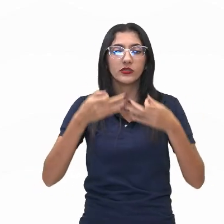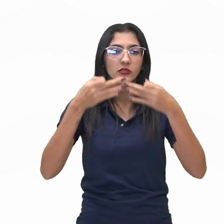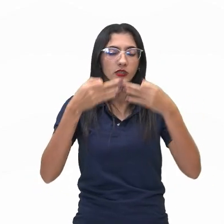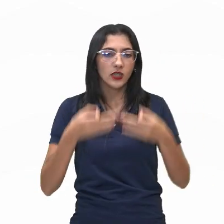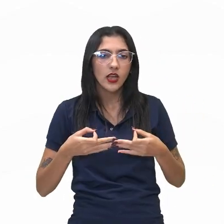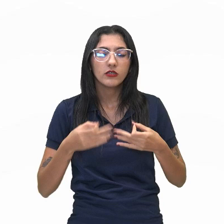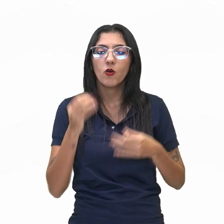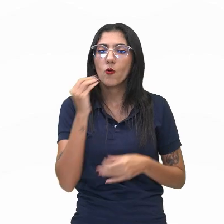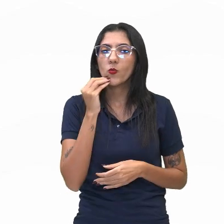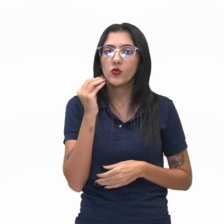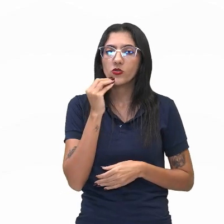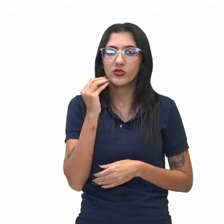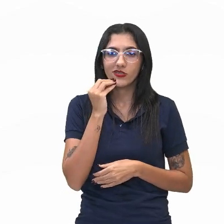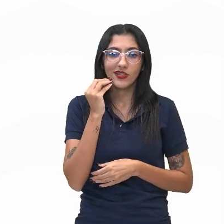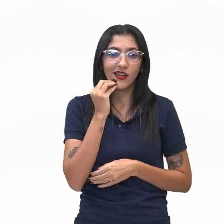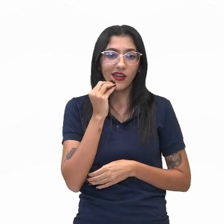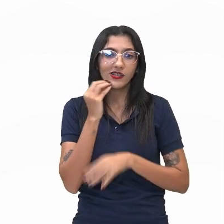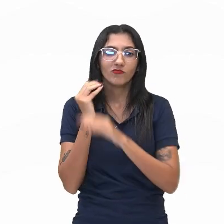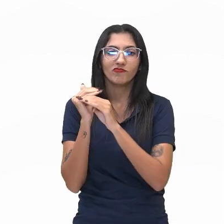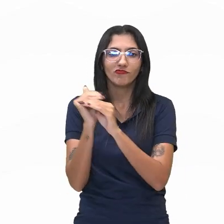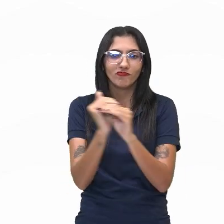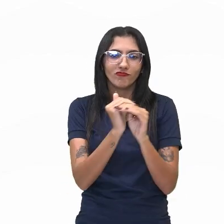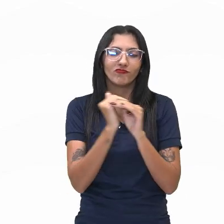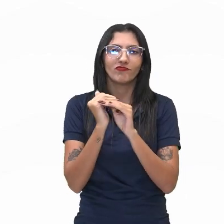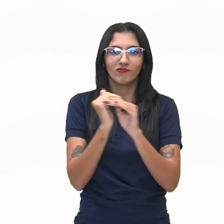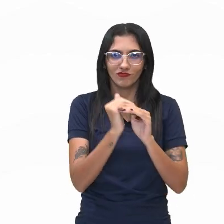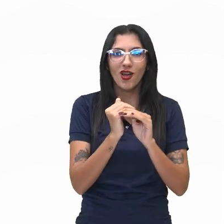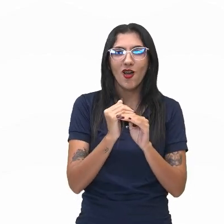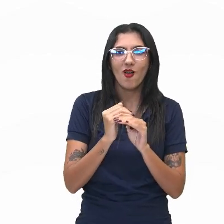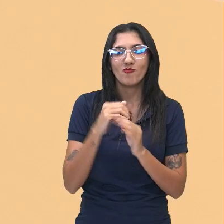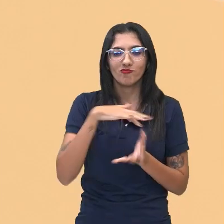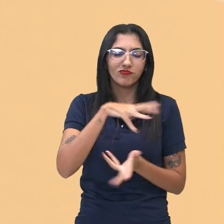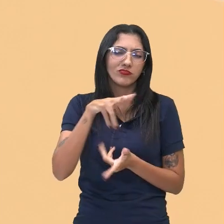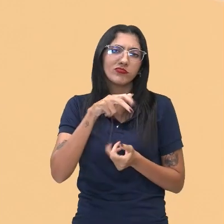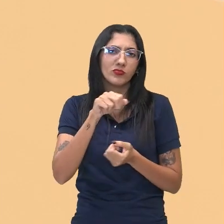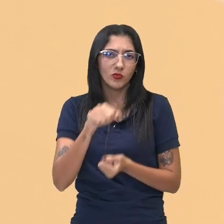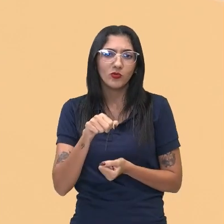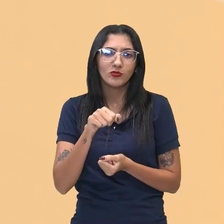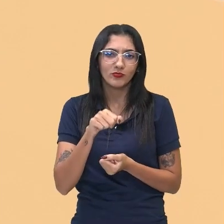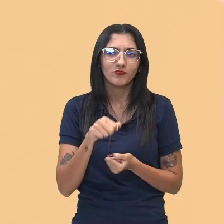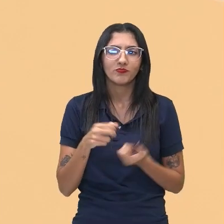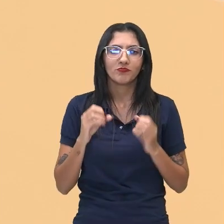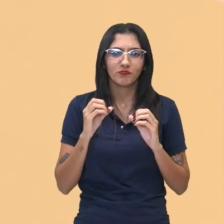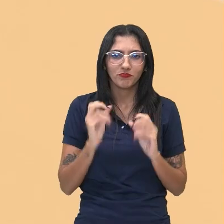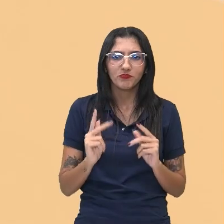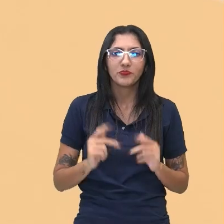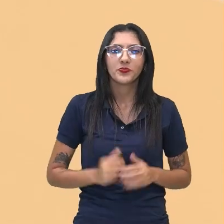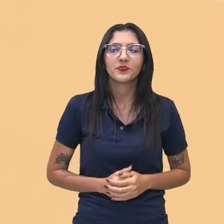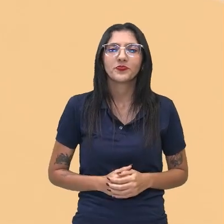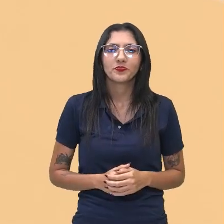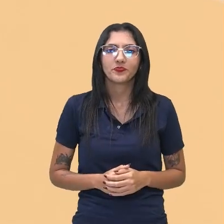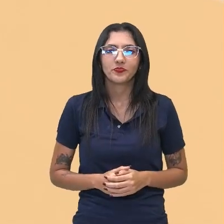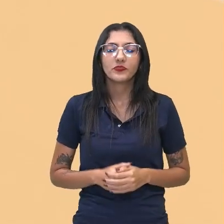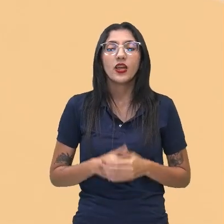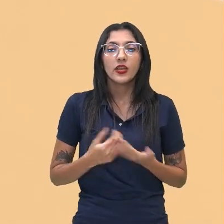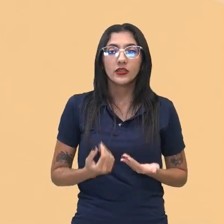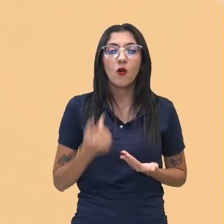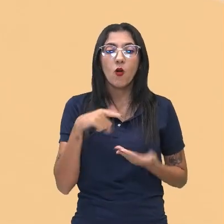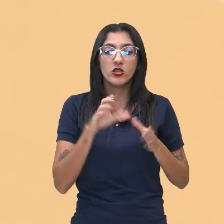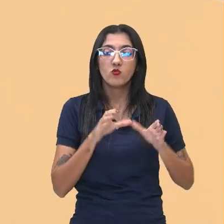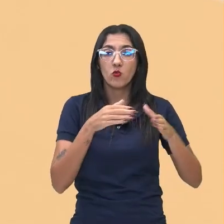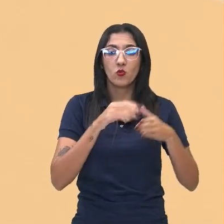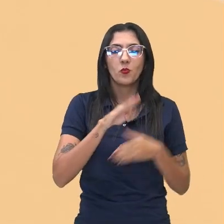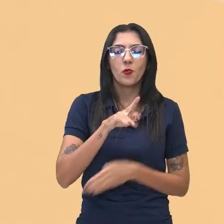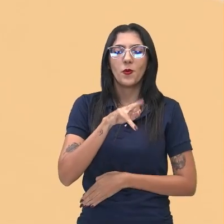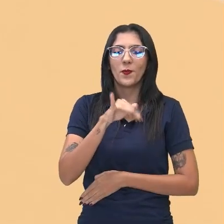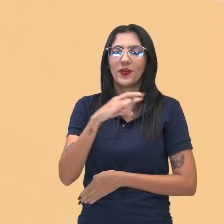e equitativo no cenário internacional, tá? Então, olha só, o BRICS, né,